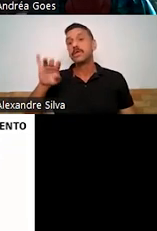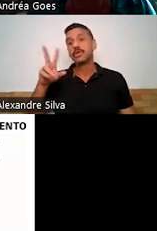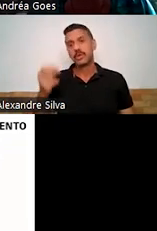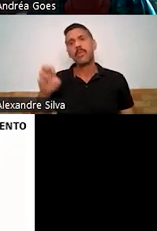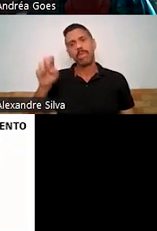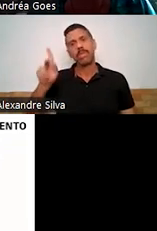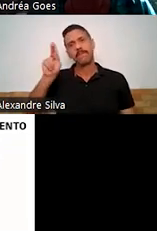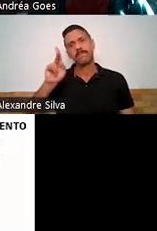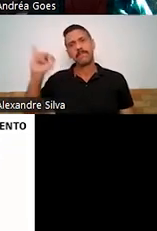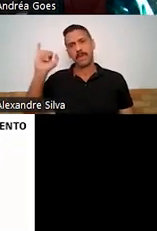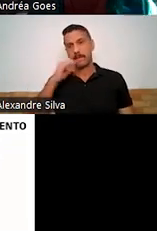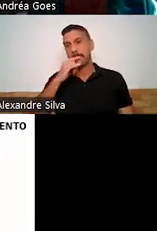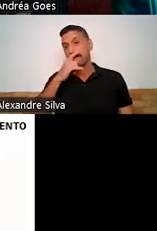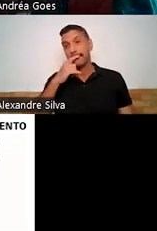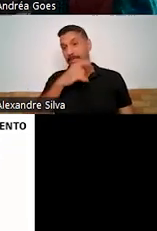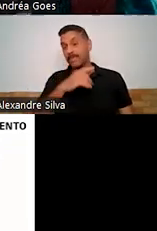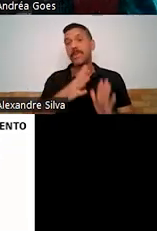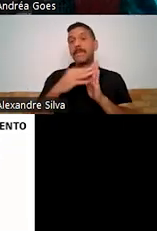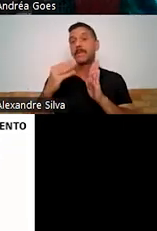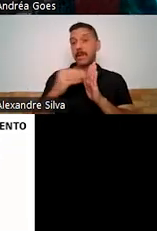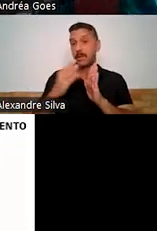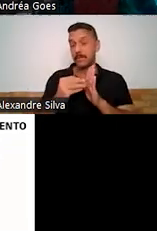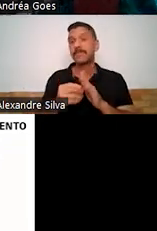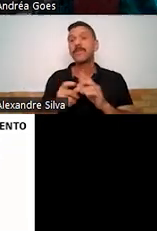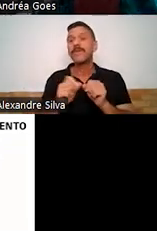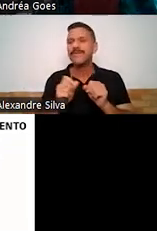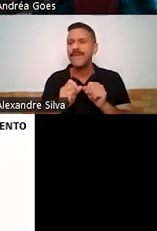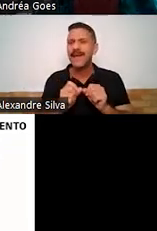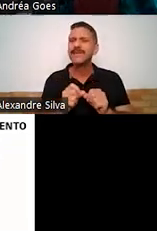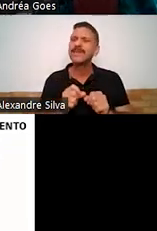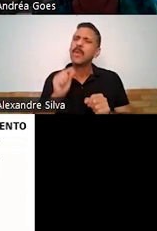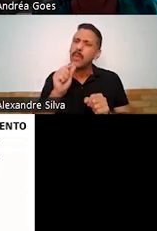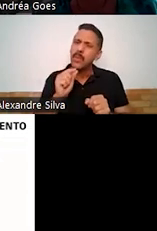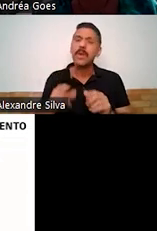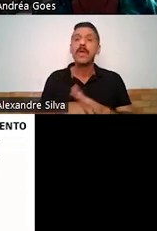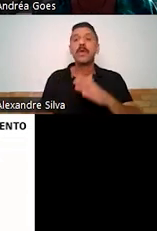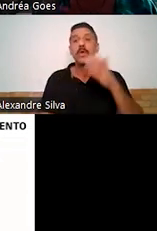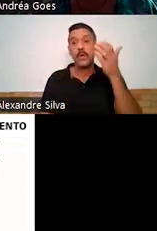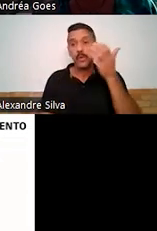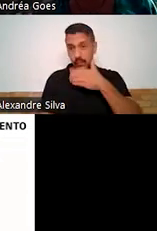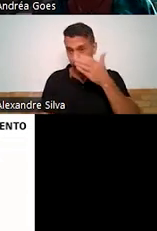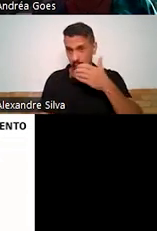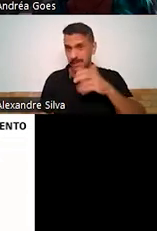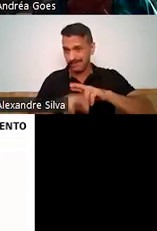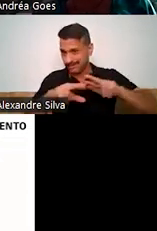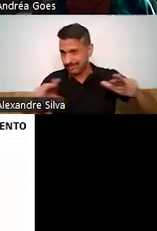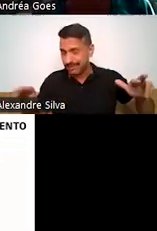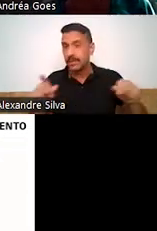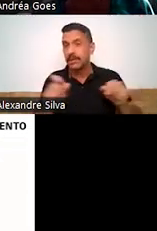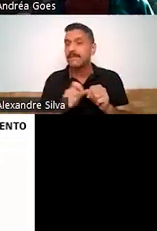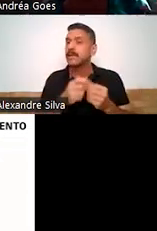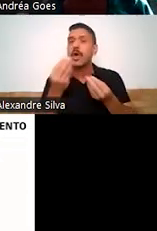gente desenvolve um modelo didático, onde a gente faz extração de DNA através de frutas, e para mostrar em que se baseia, qual